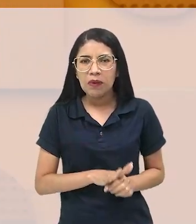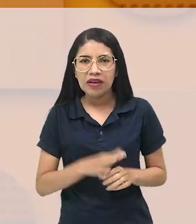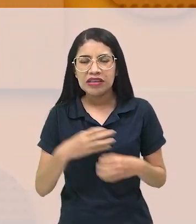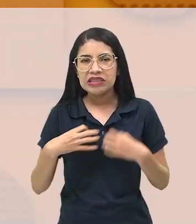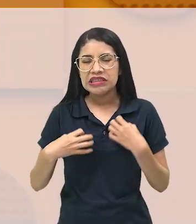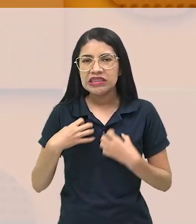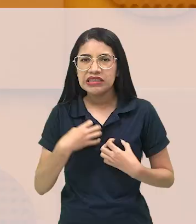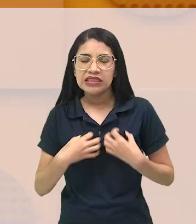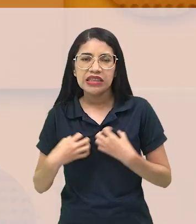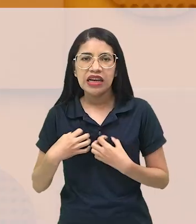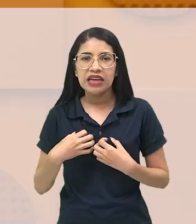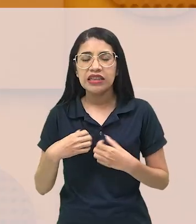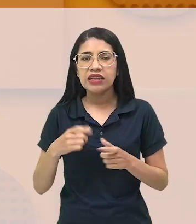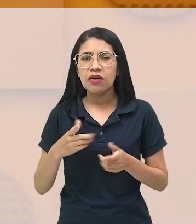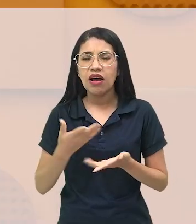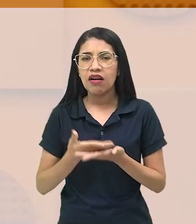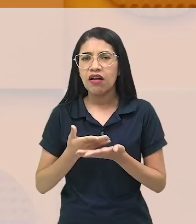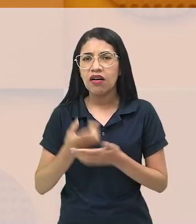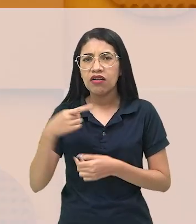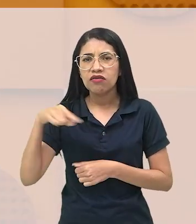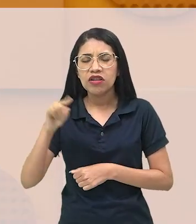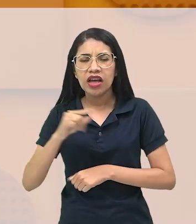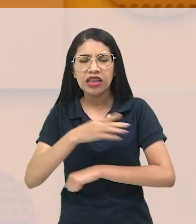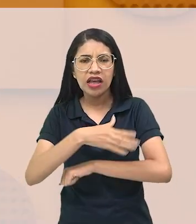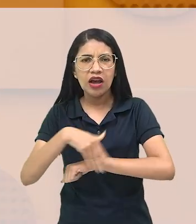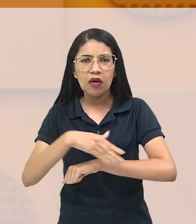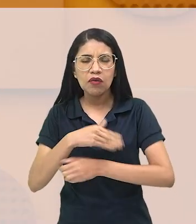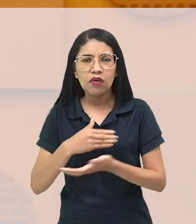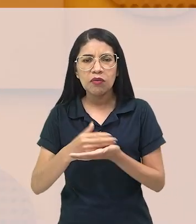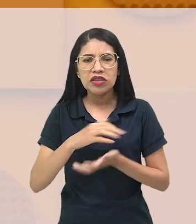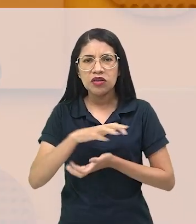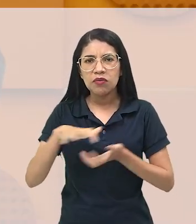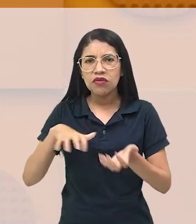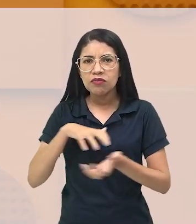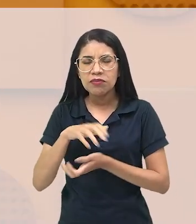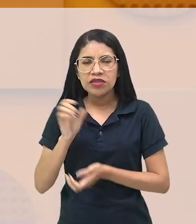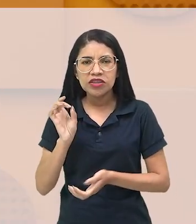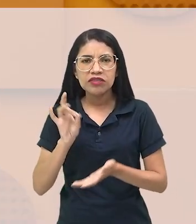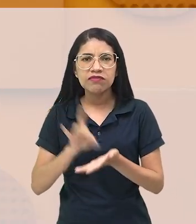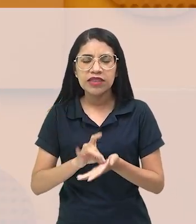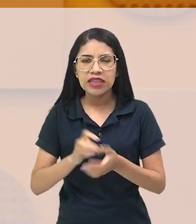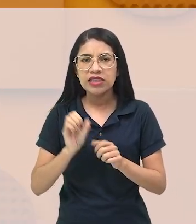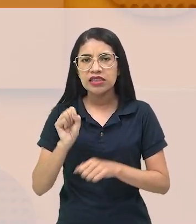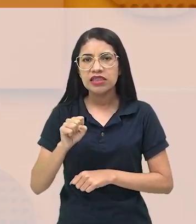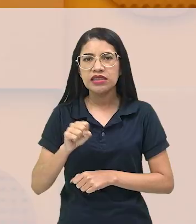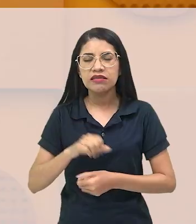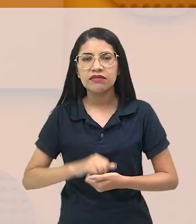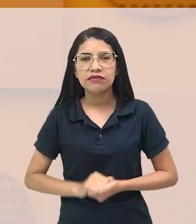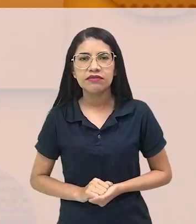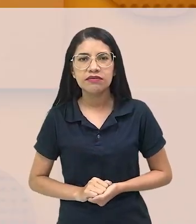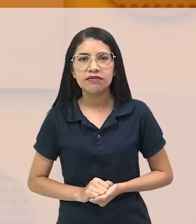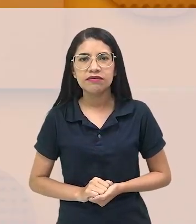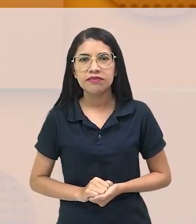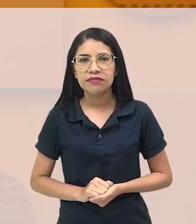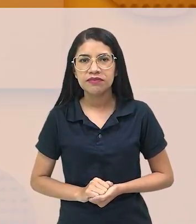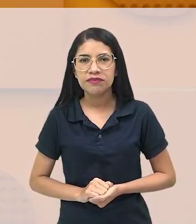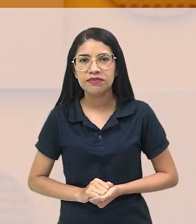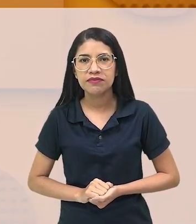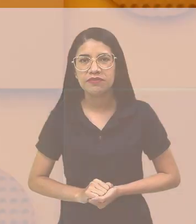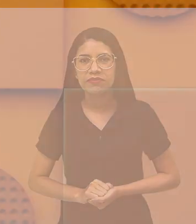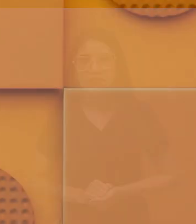sair daqui, quer saber? Eu vou dar aula na rua, eu vou começar meu movimento, sim. Quero ver quem vai me barrar. Tchau.